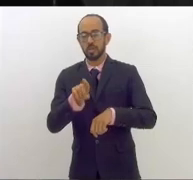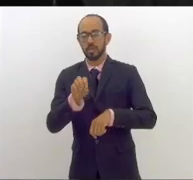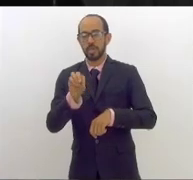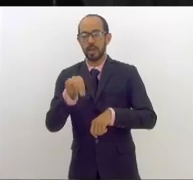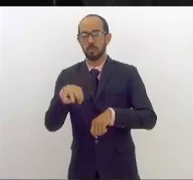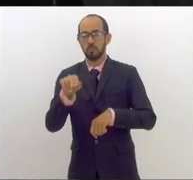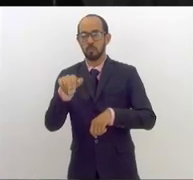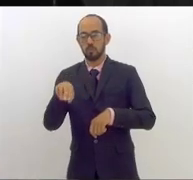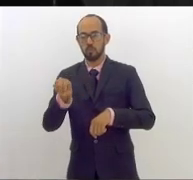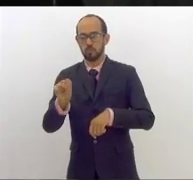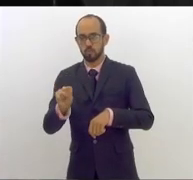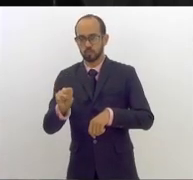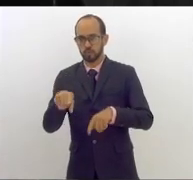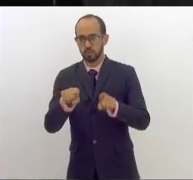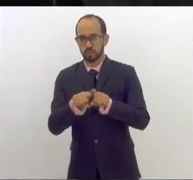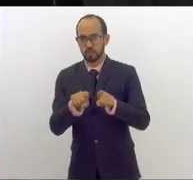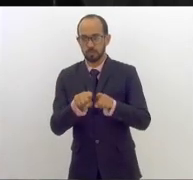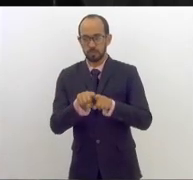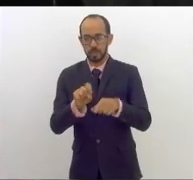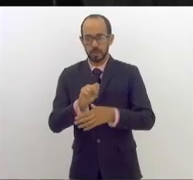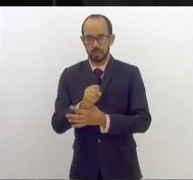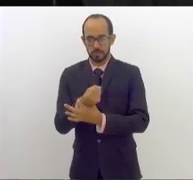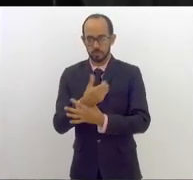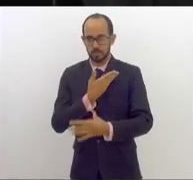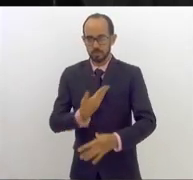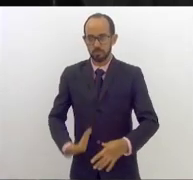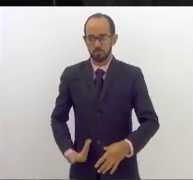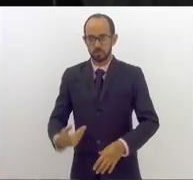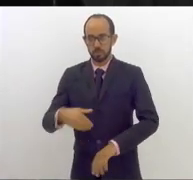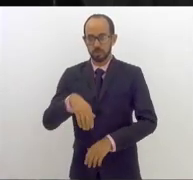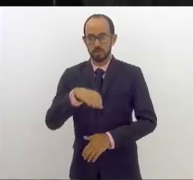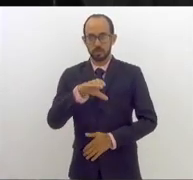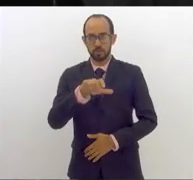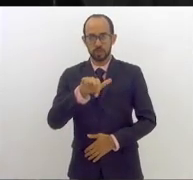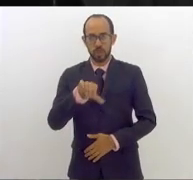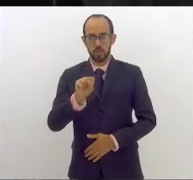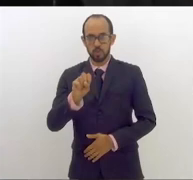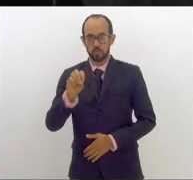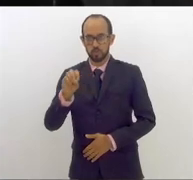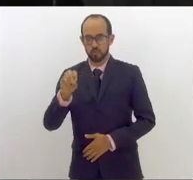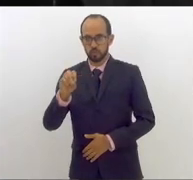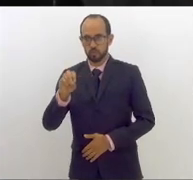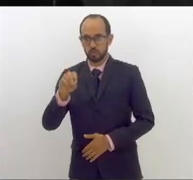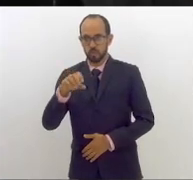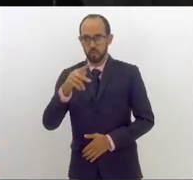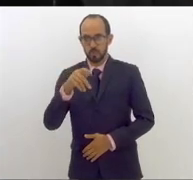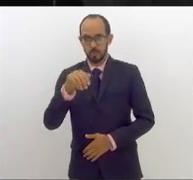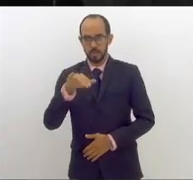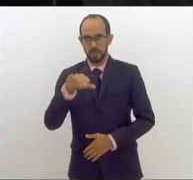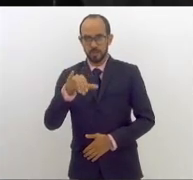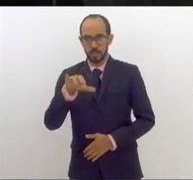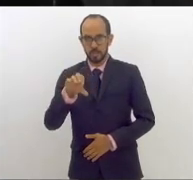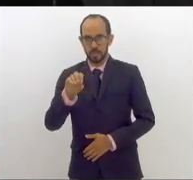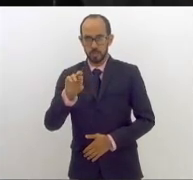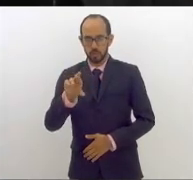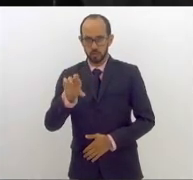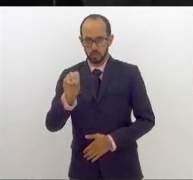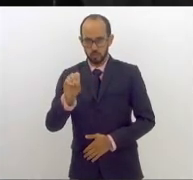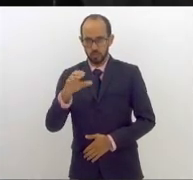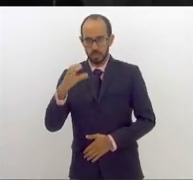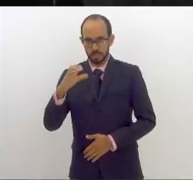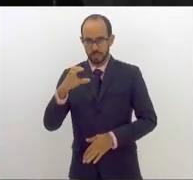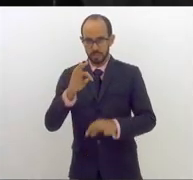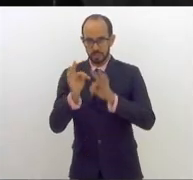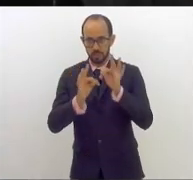justiça e segurança pública e seus parceiros que foi ministro e indicado para área de ciência e tecnologia então